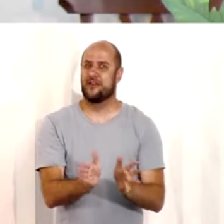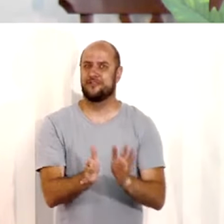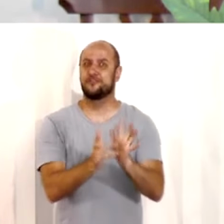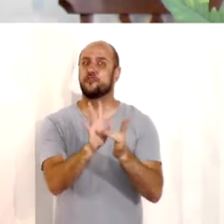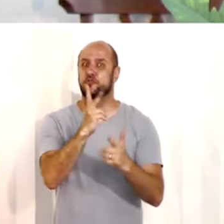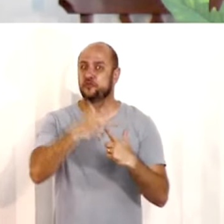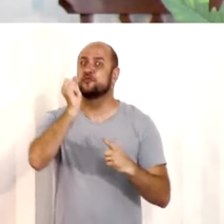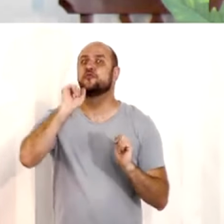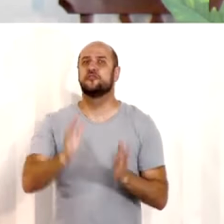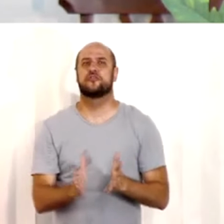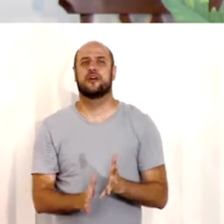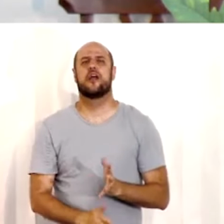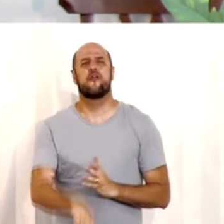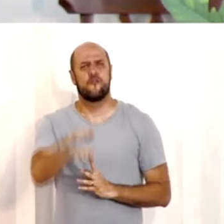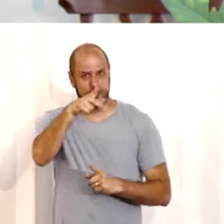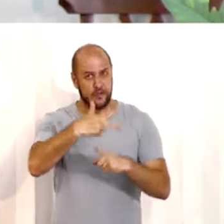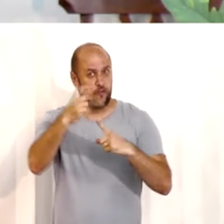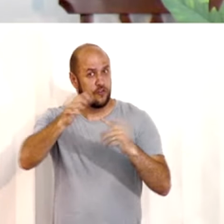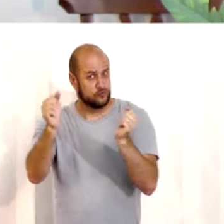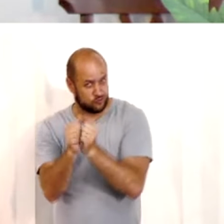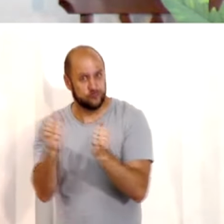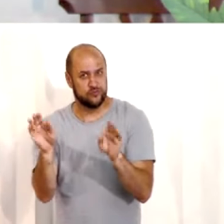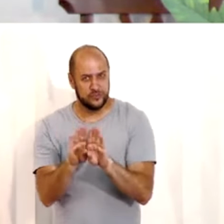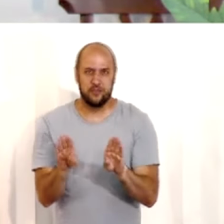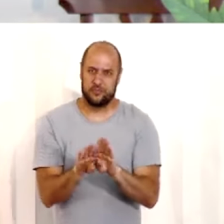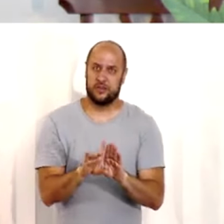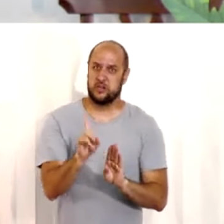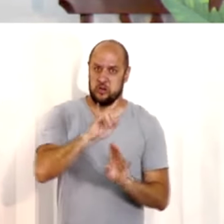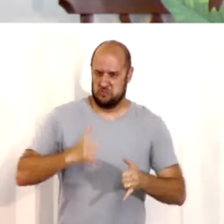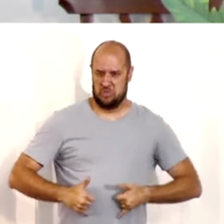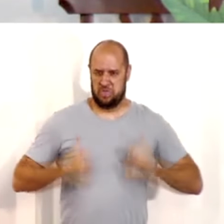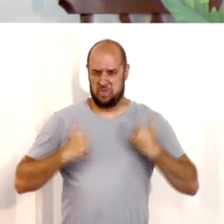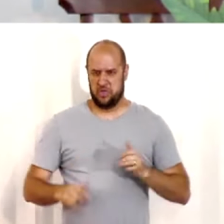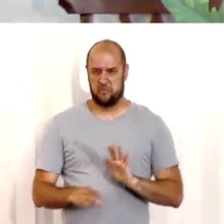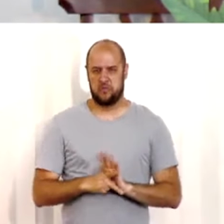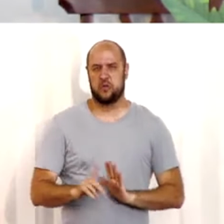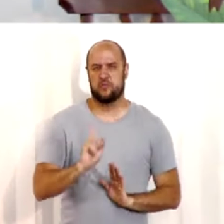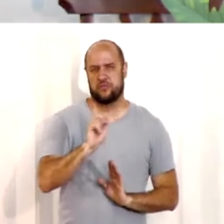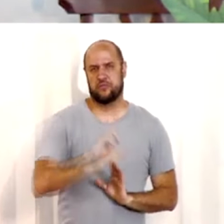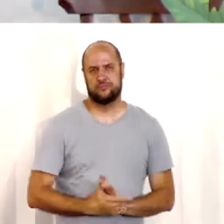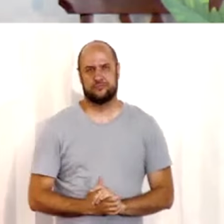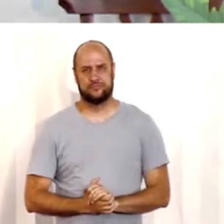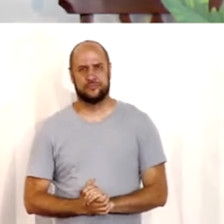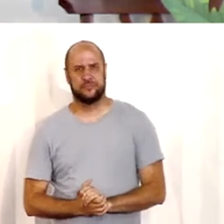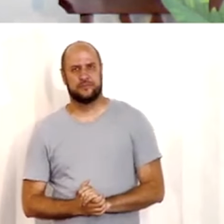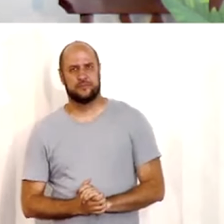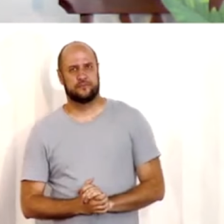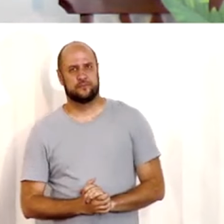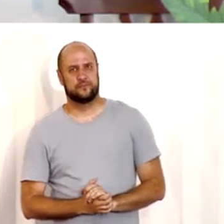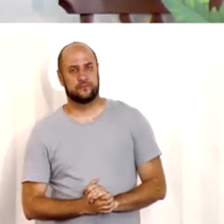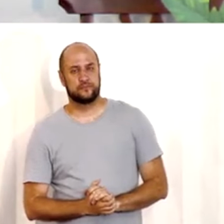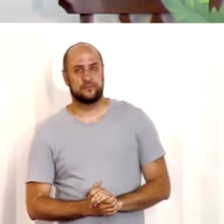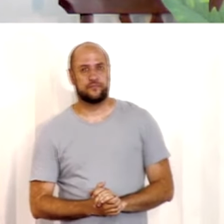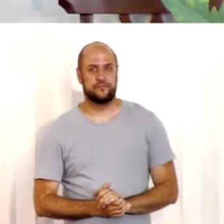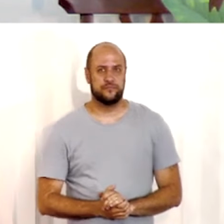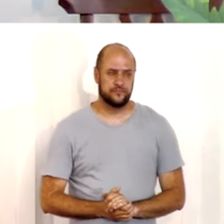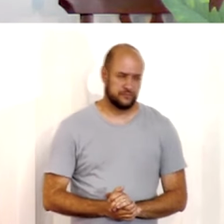também. E você vai vencer, não por seu mérito, porque o mérito é dele. Porque lhe foi outorgada